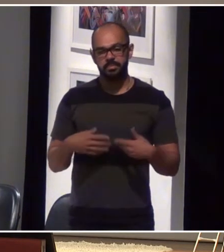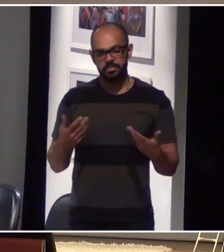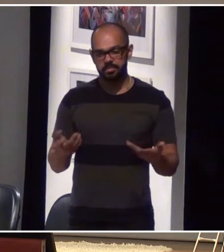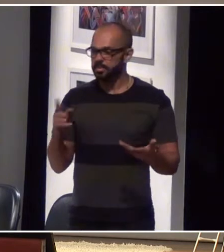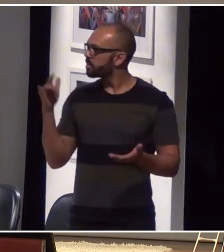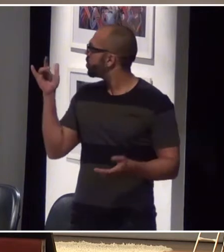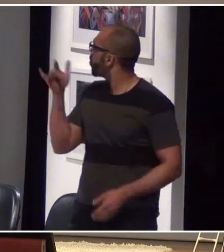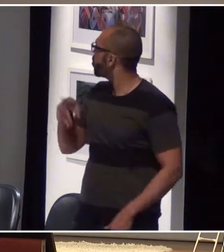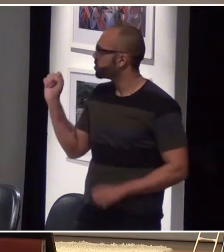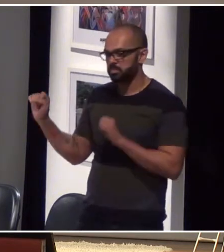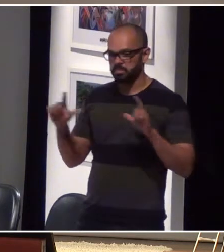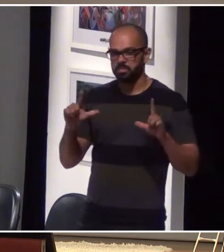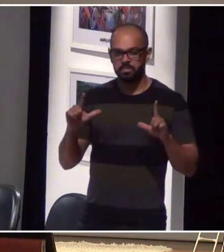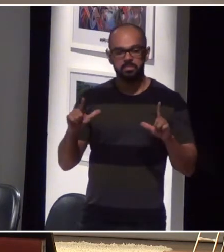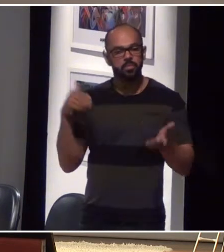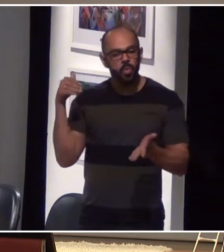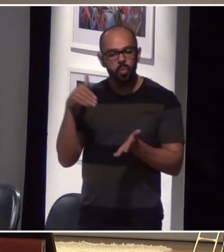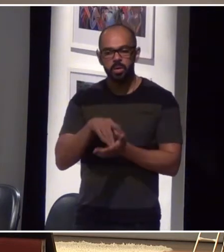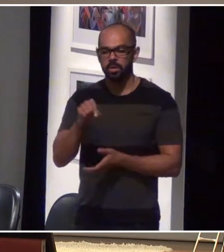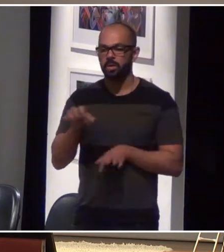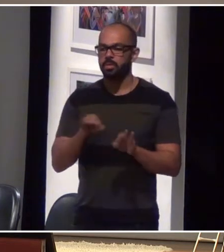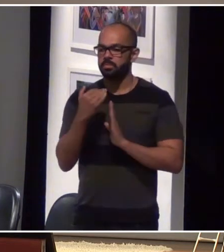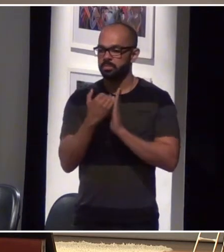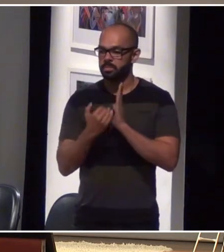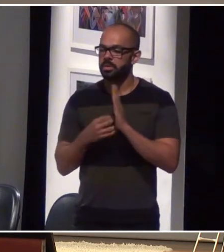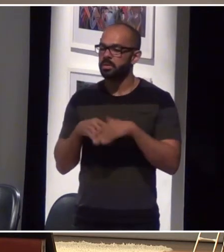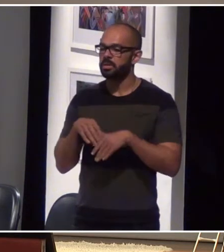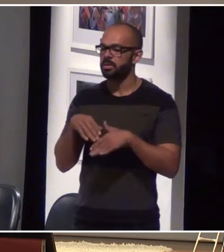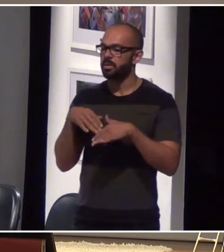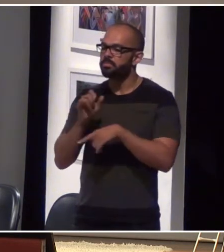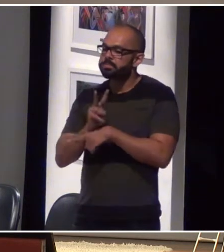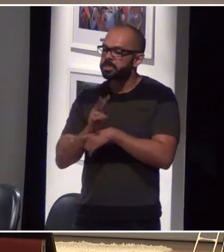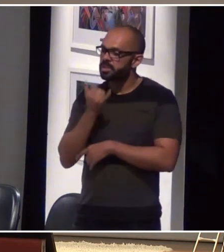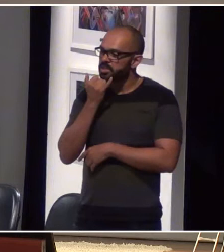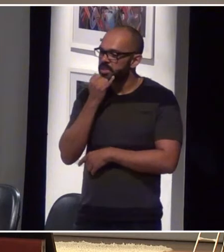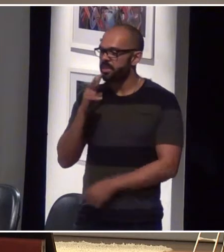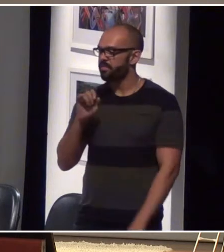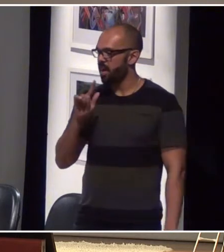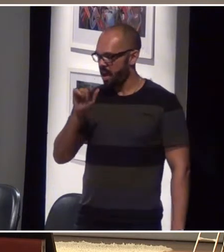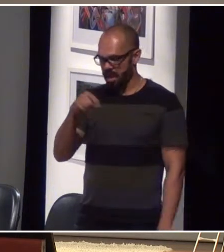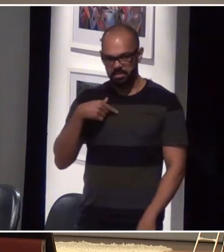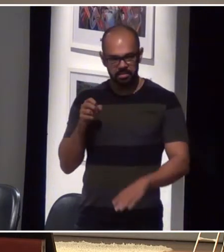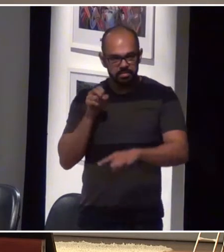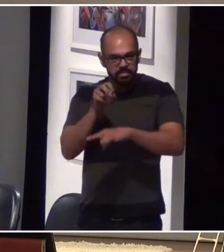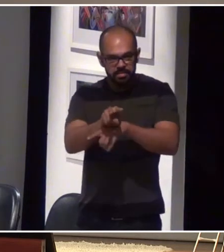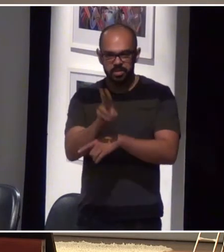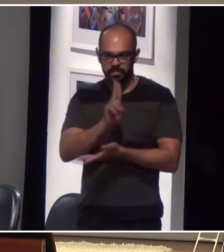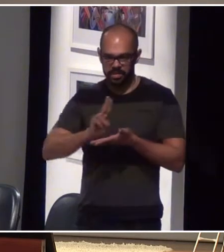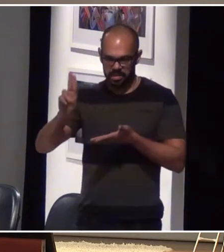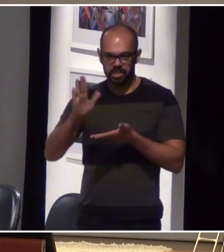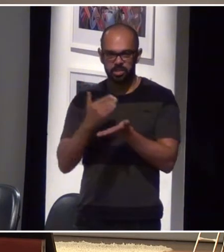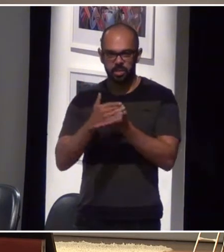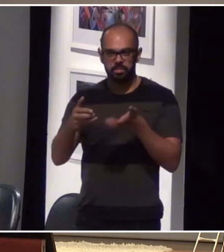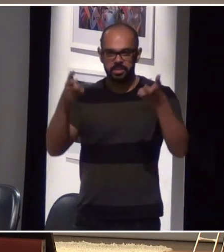E eu acho que esse é o último, espera aí. Por último, então, programas de reservas de vagas, de acesso e permanência nas universidades, que